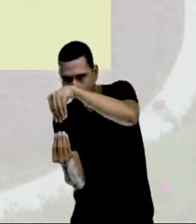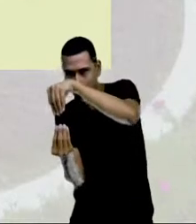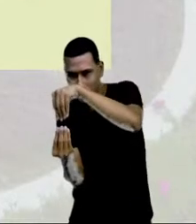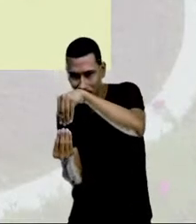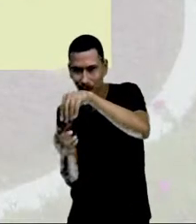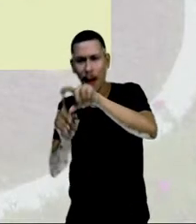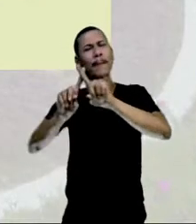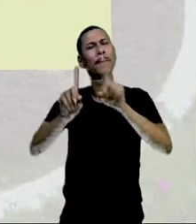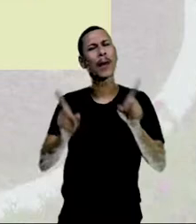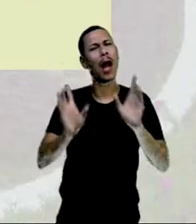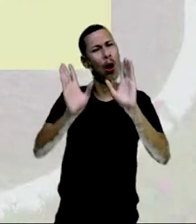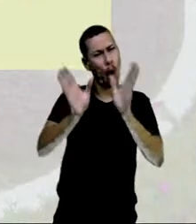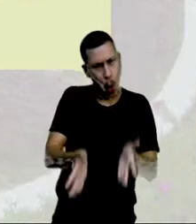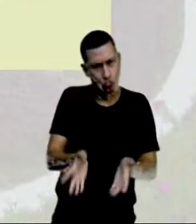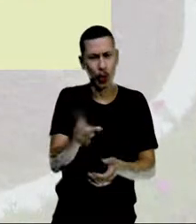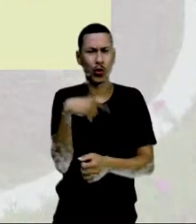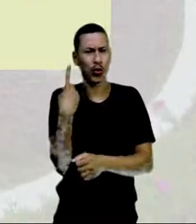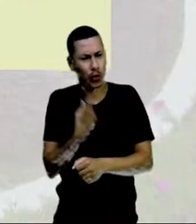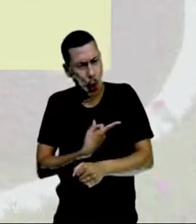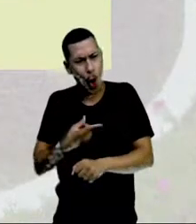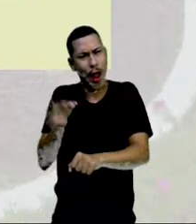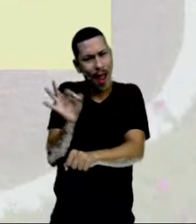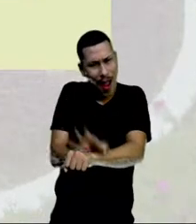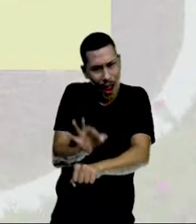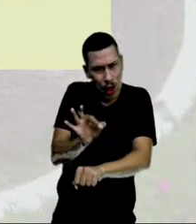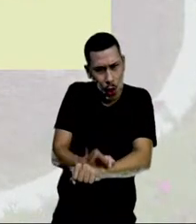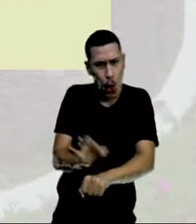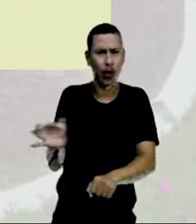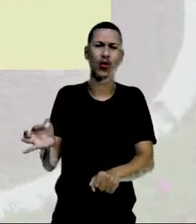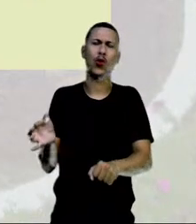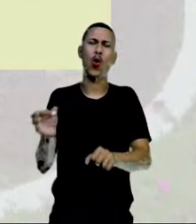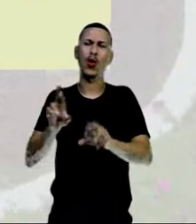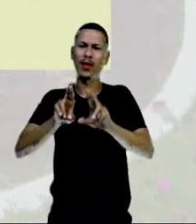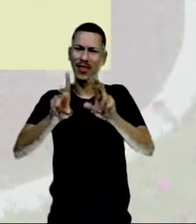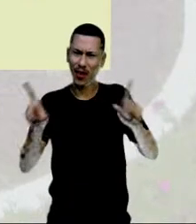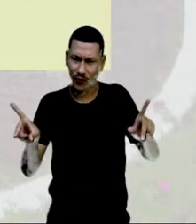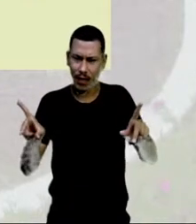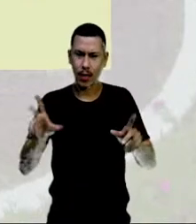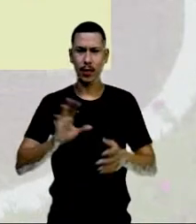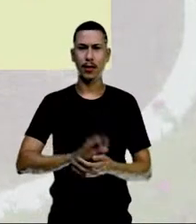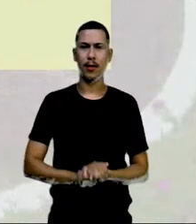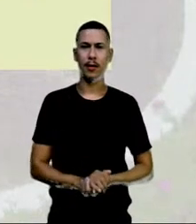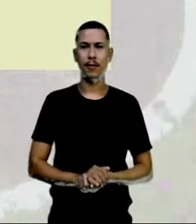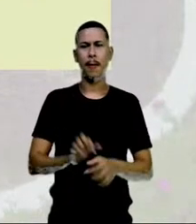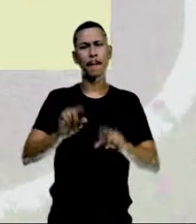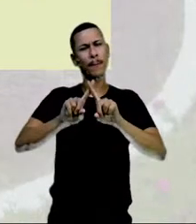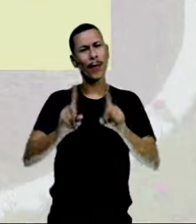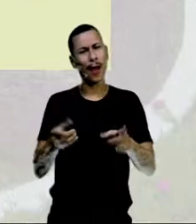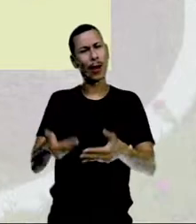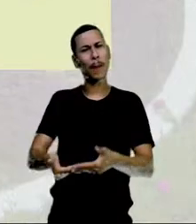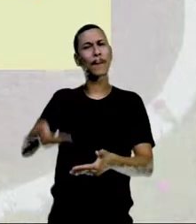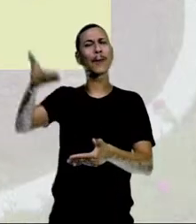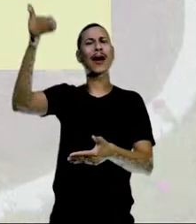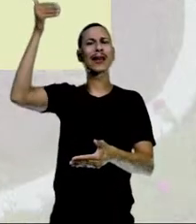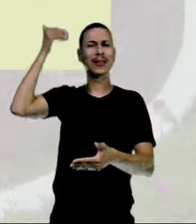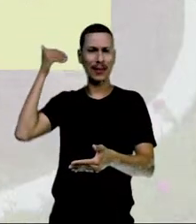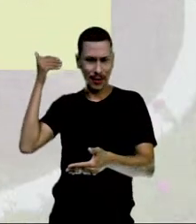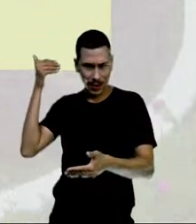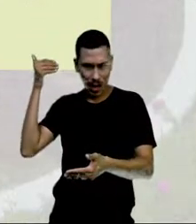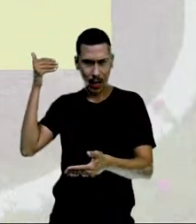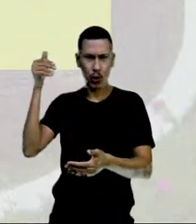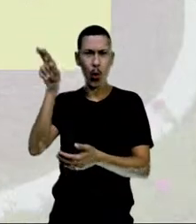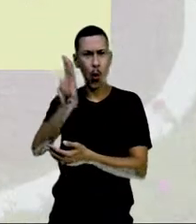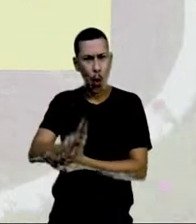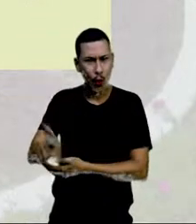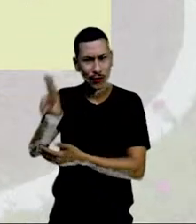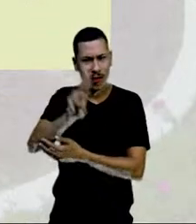hoje para os relógios digitais. Mas, por muito tempo e ainda até os dias